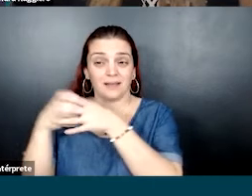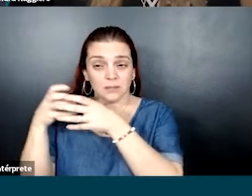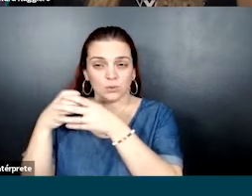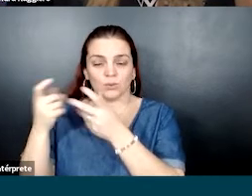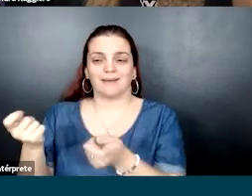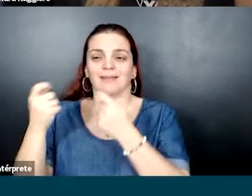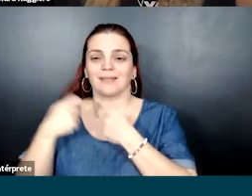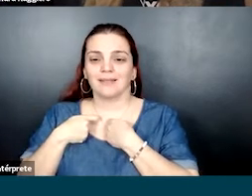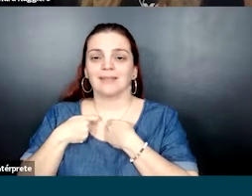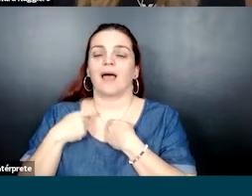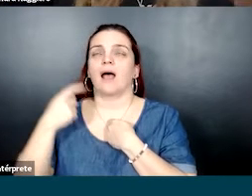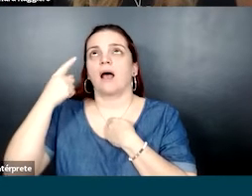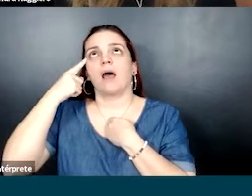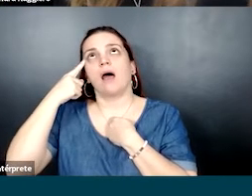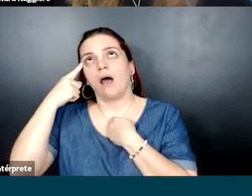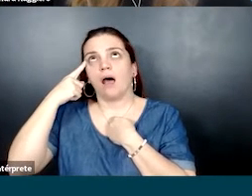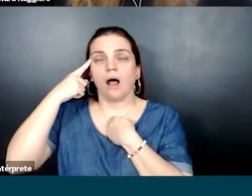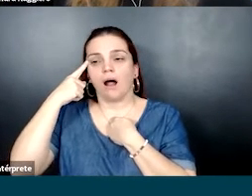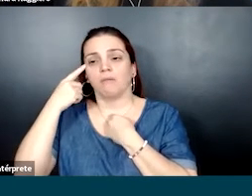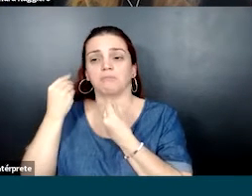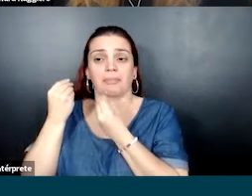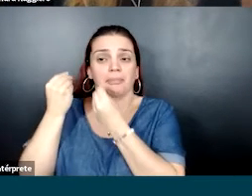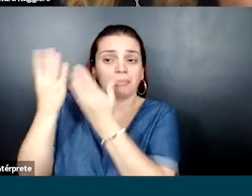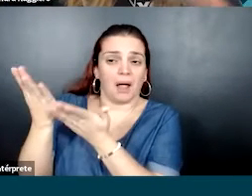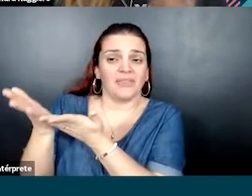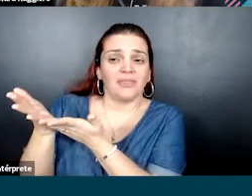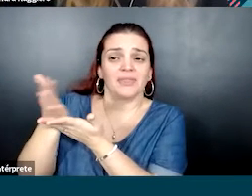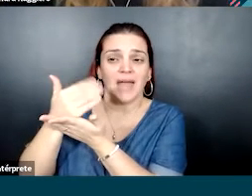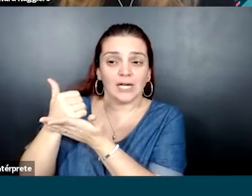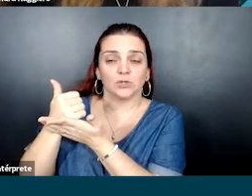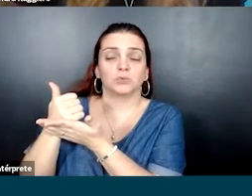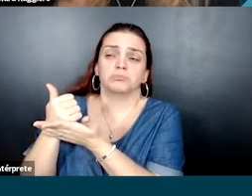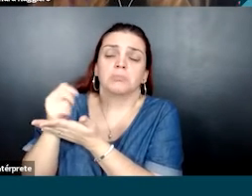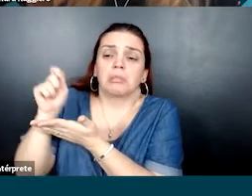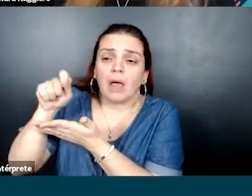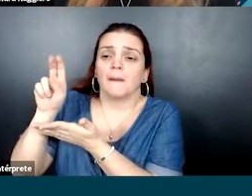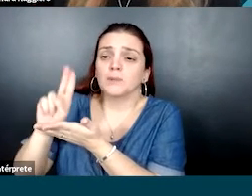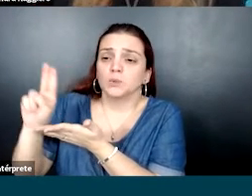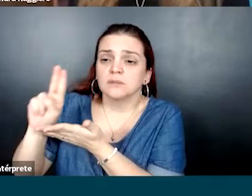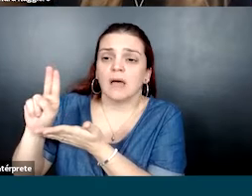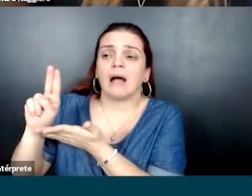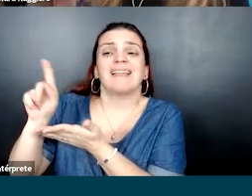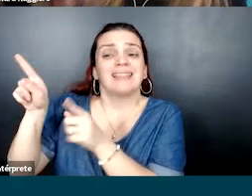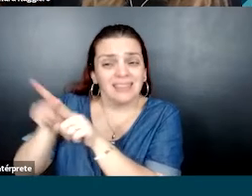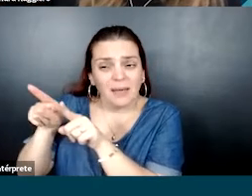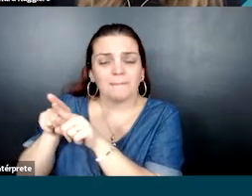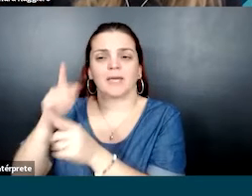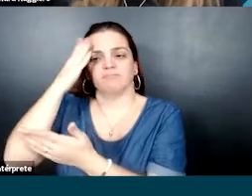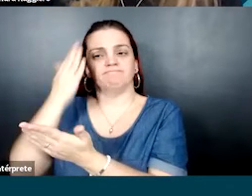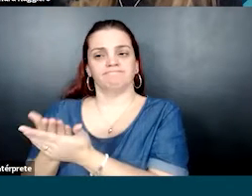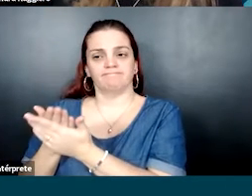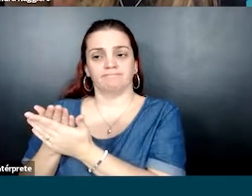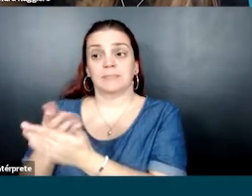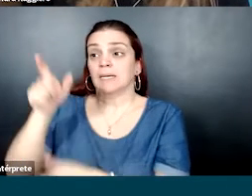Essa categoria ela nos permite entregar dados que podem ser úteis e confiáveis e que podem